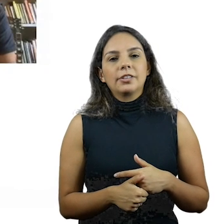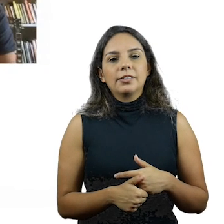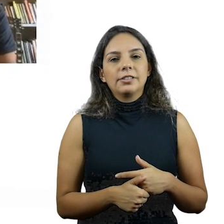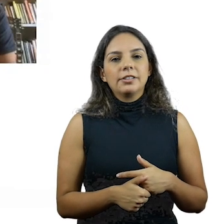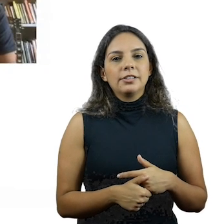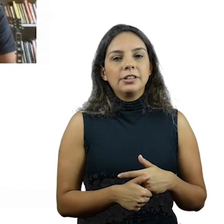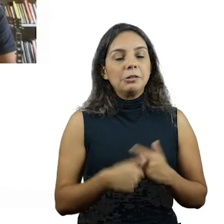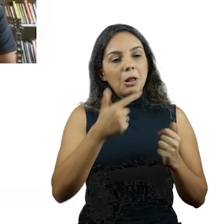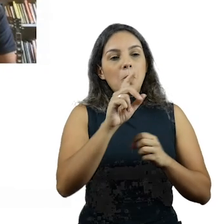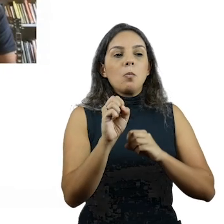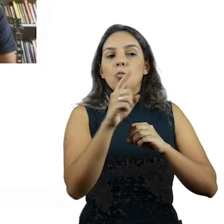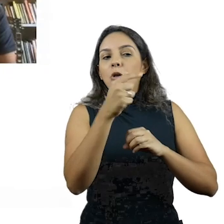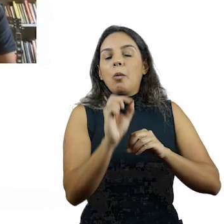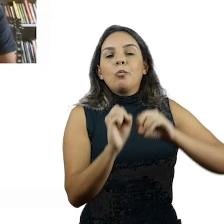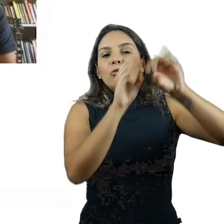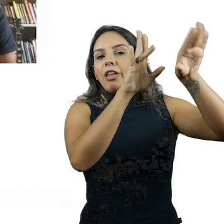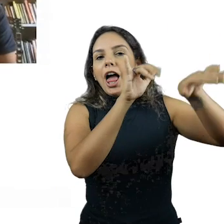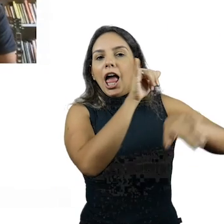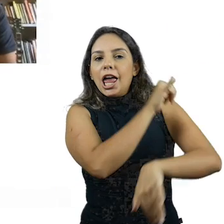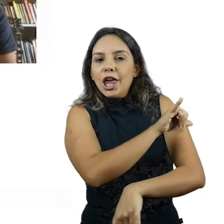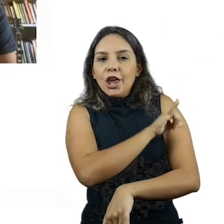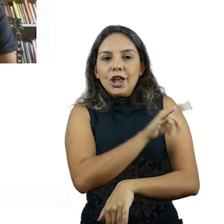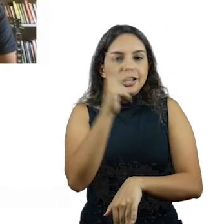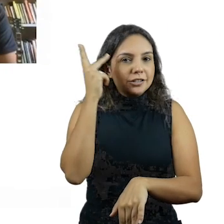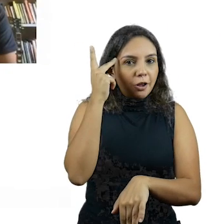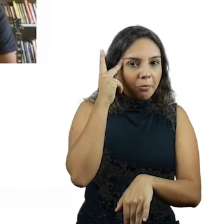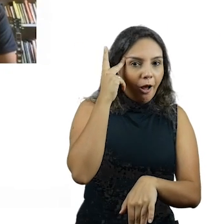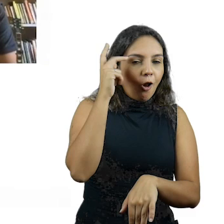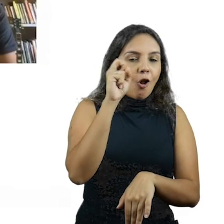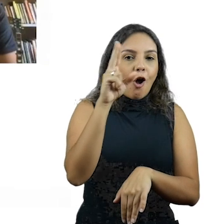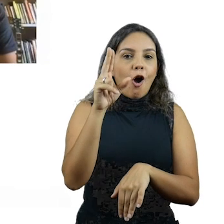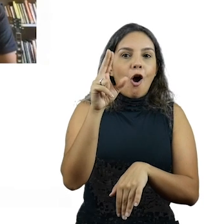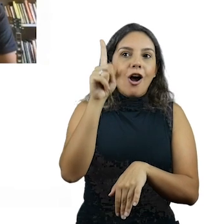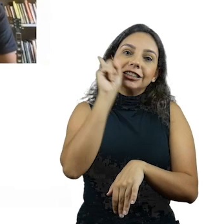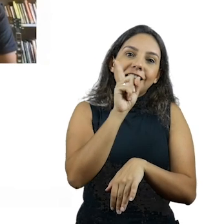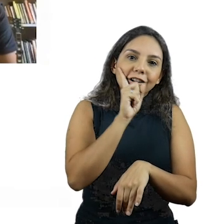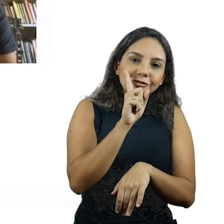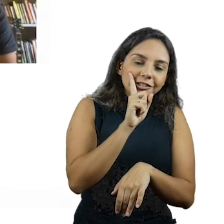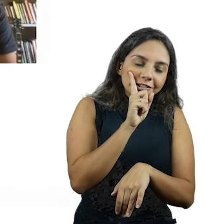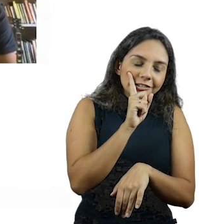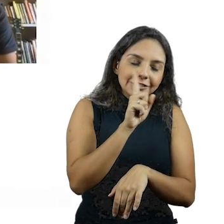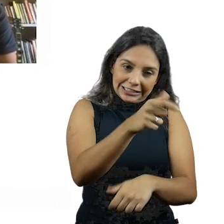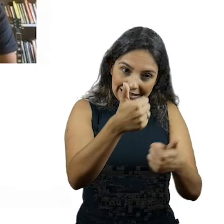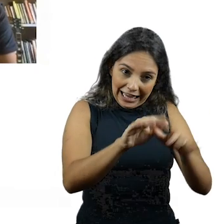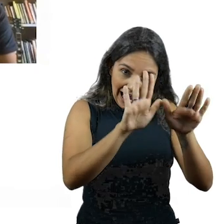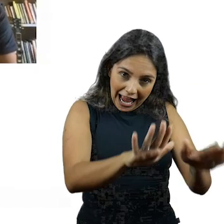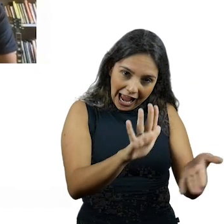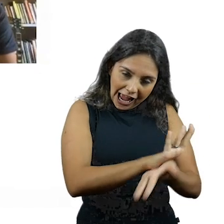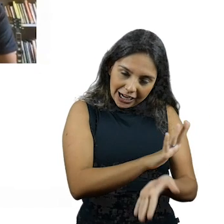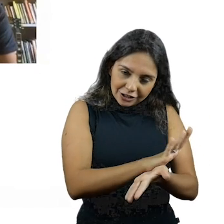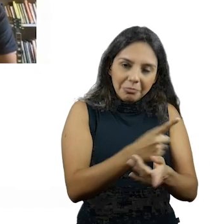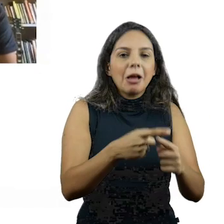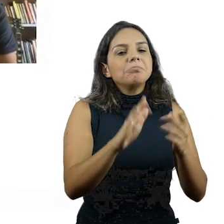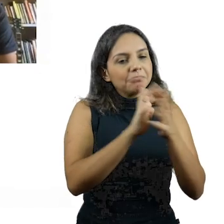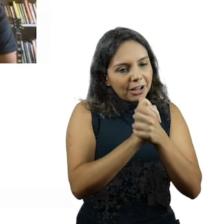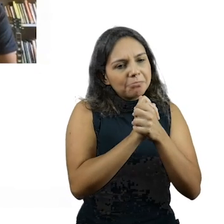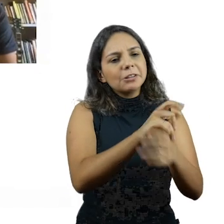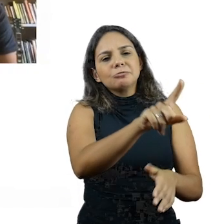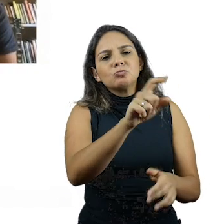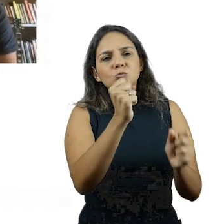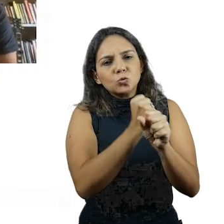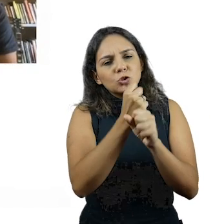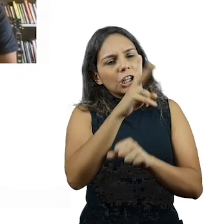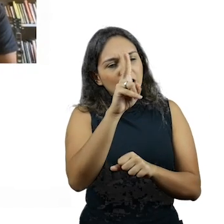que mudar para Rio, São Paulo, Nova York, talvez Nova York seja melhor para você hoje, você em Araxá construiu uma ideia